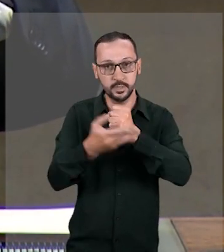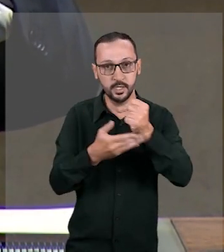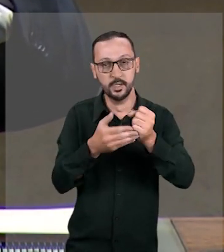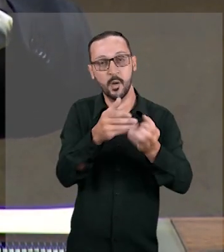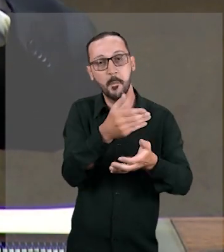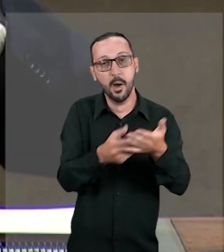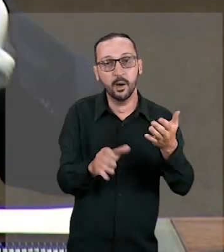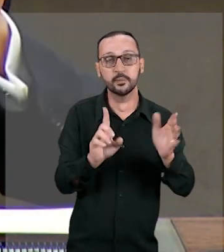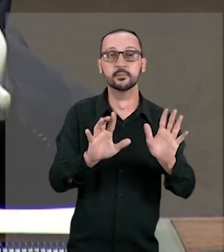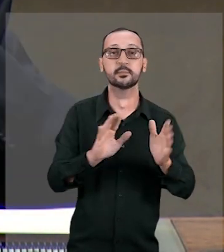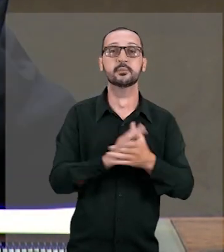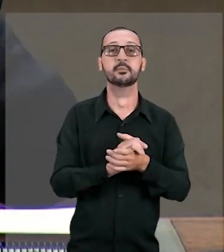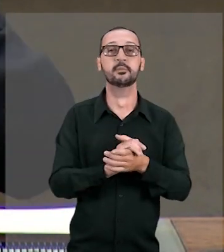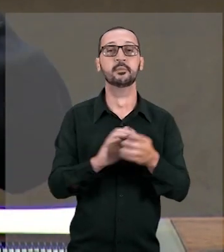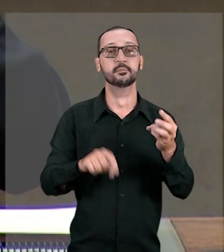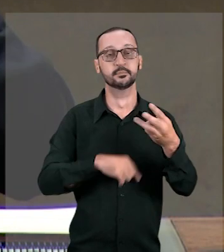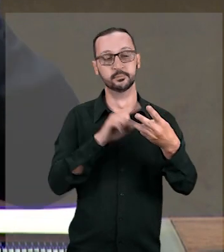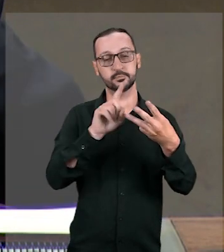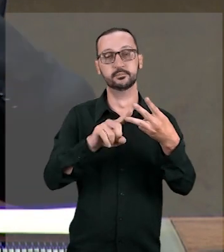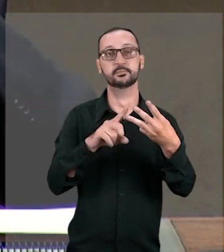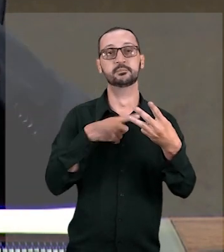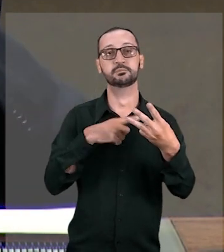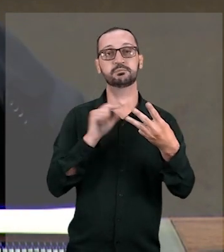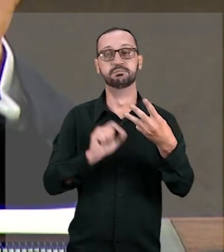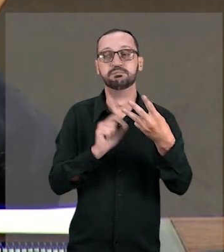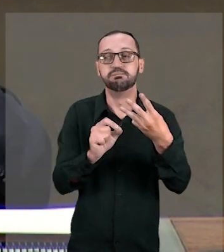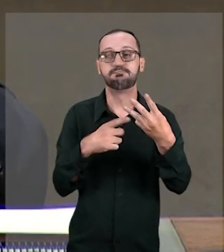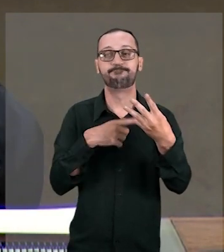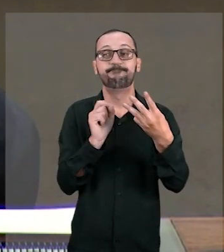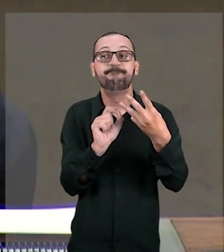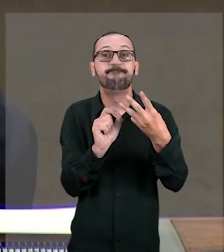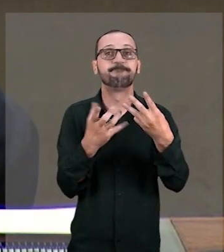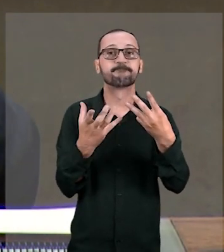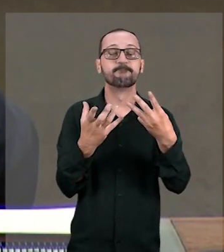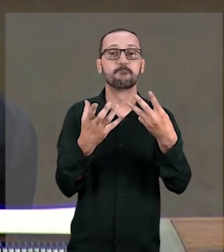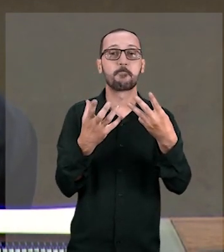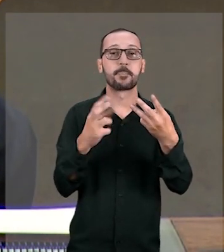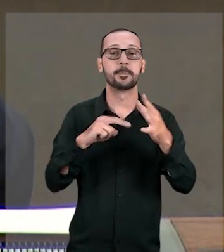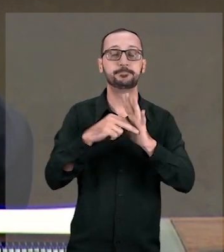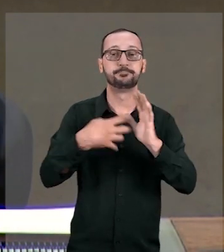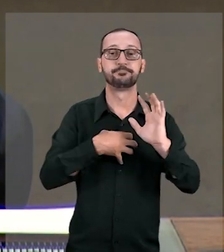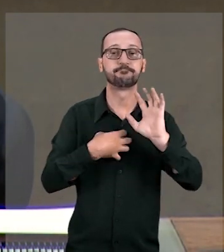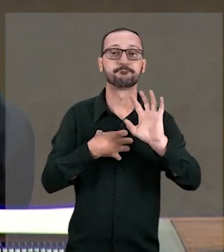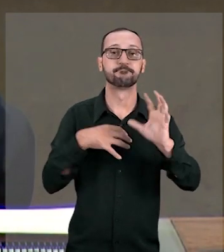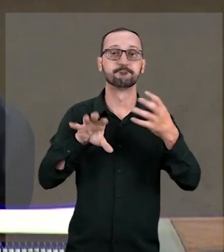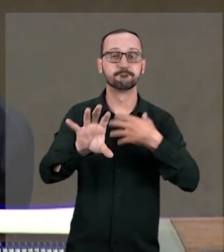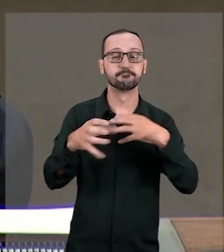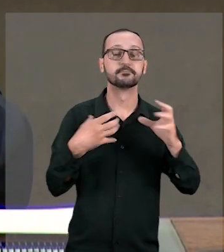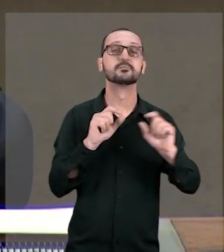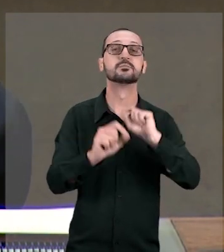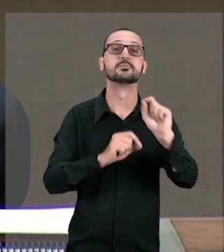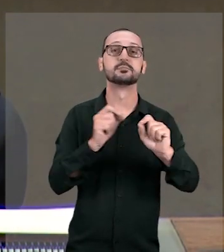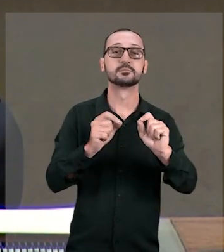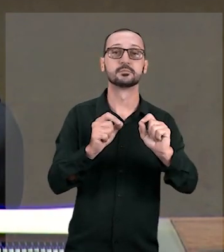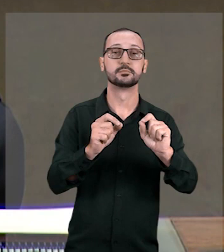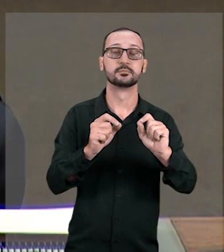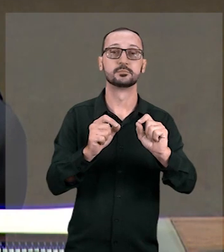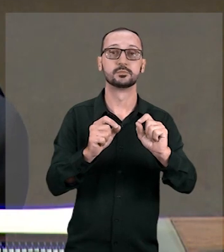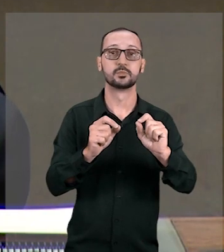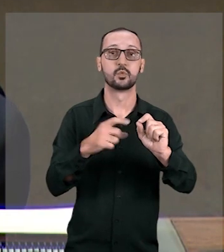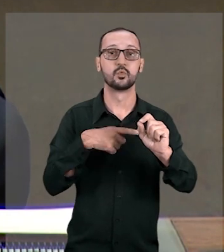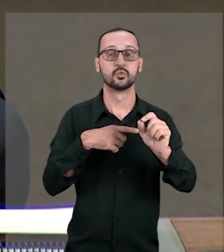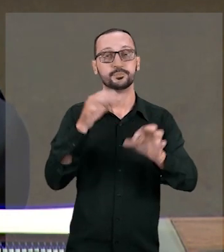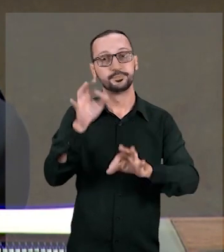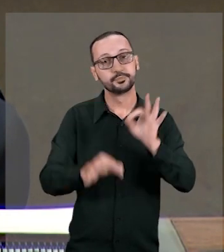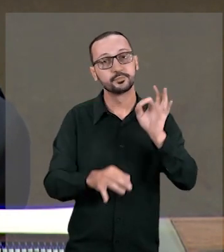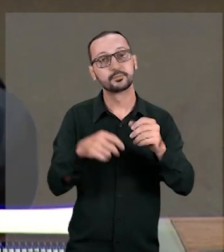em jogo, vem o terceiro capítulo, que é a dimensão pragmática da decisão judicial. O juiz tem o dever